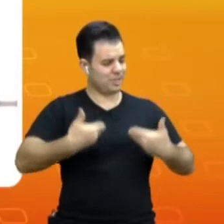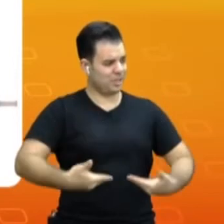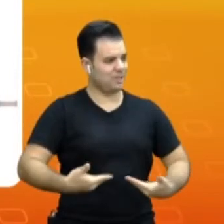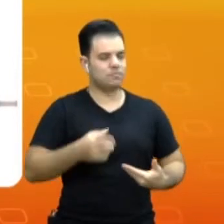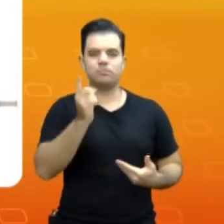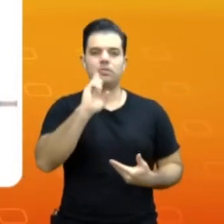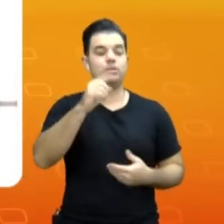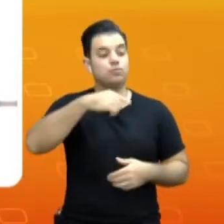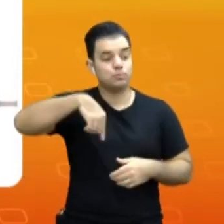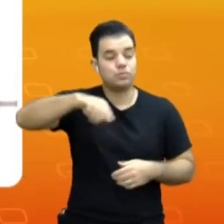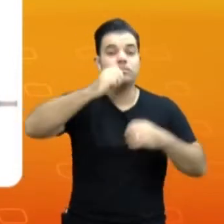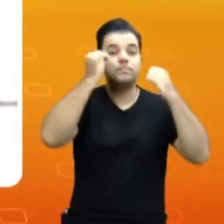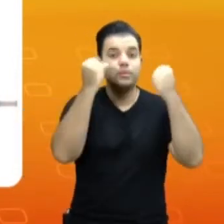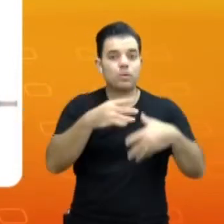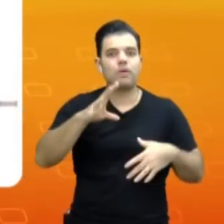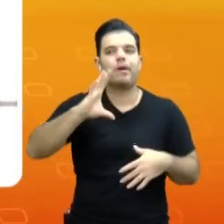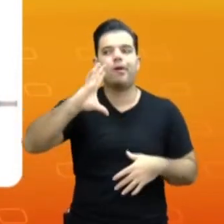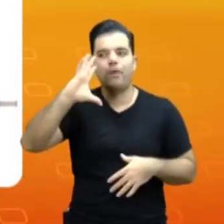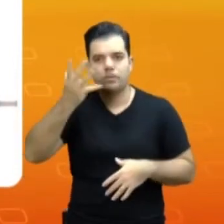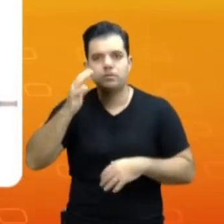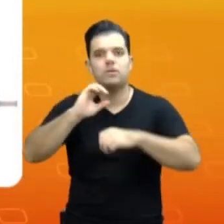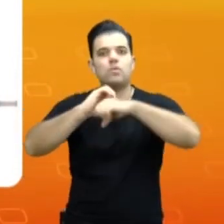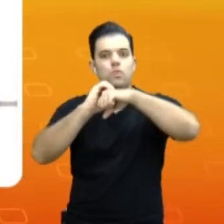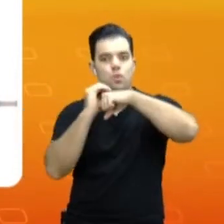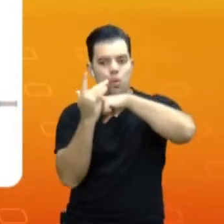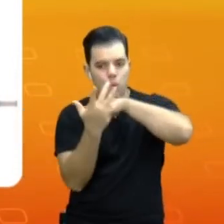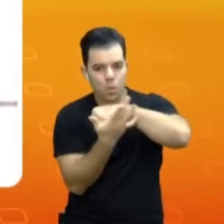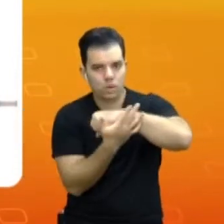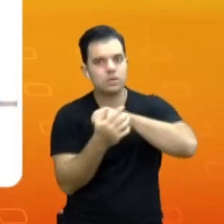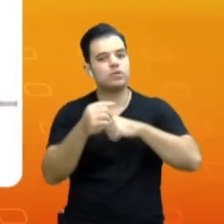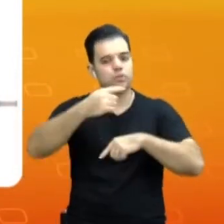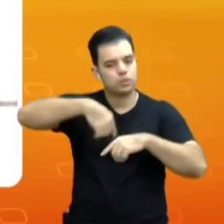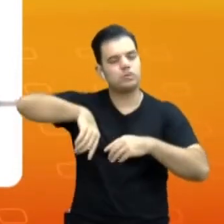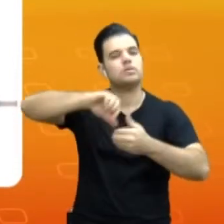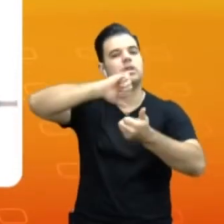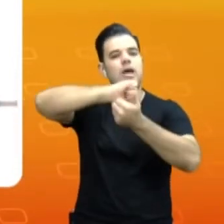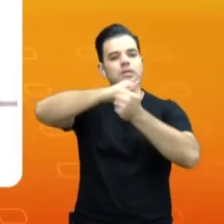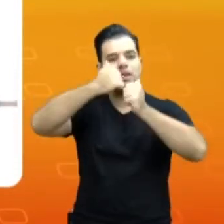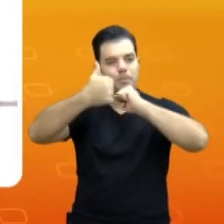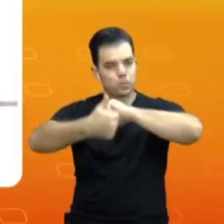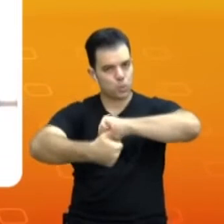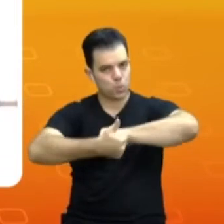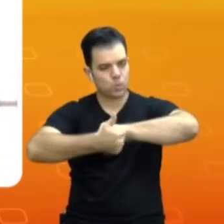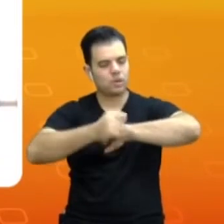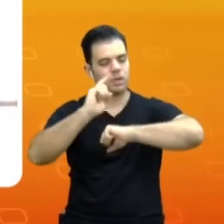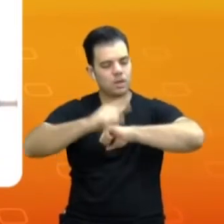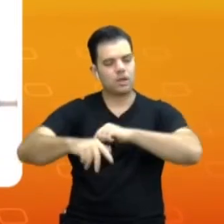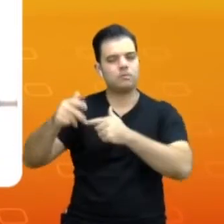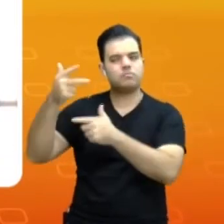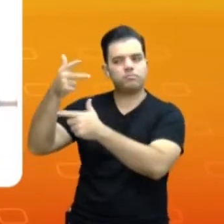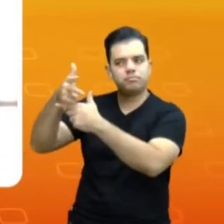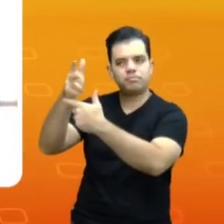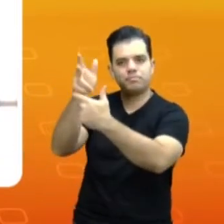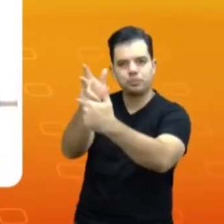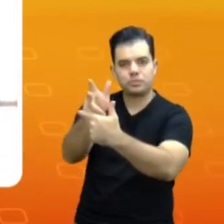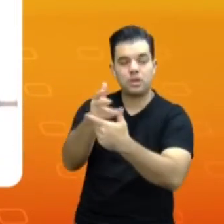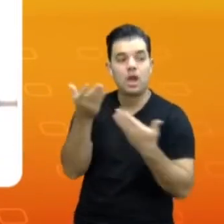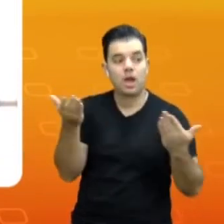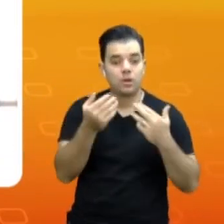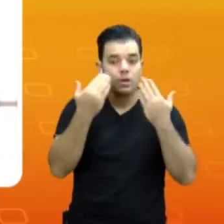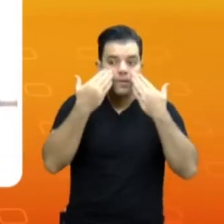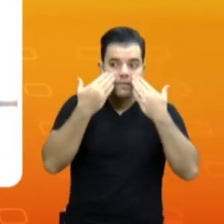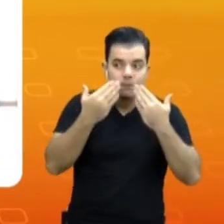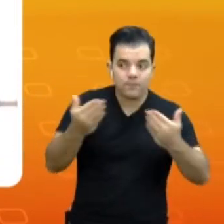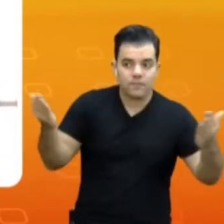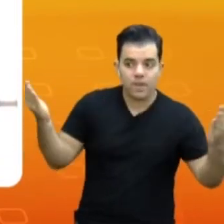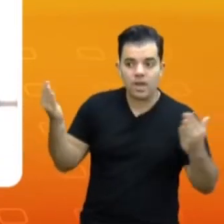gente falou o seguinte, devido à pandemia, a gente mudou o nosso jeito de fazer. Então, aquilo que vocês veriam, a gente está trazendo aqui